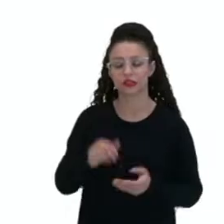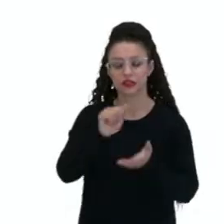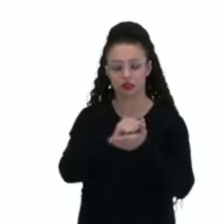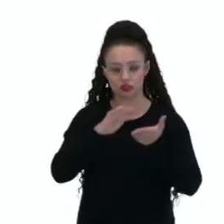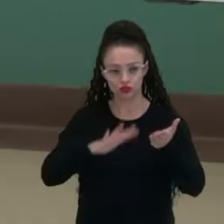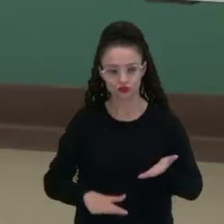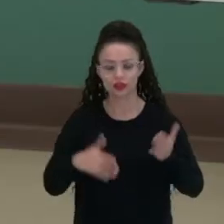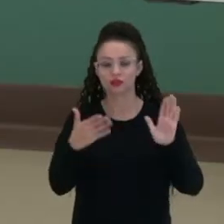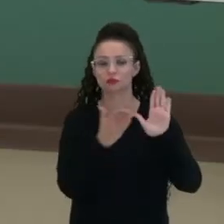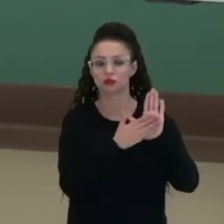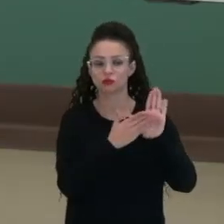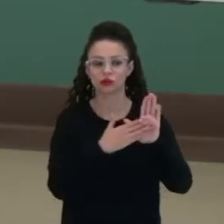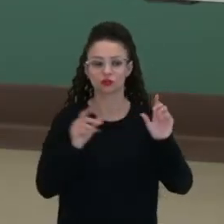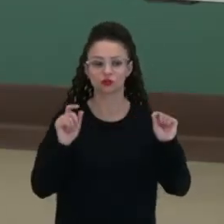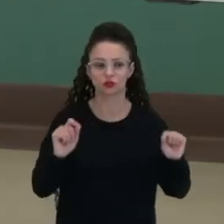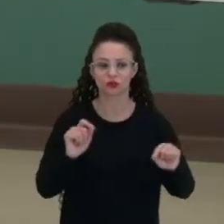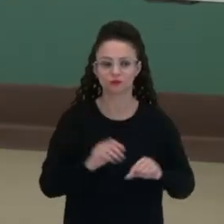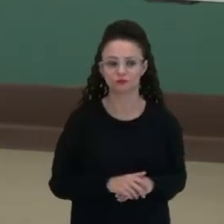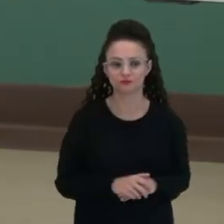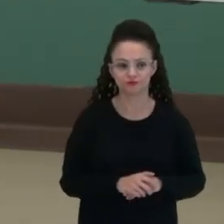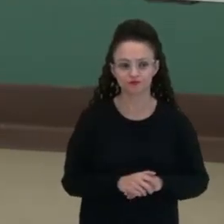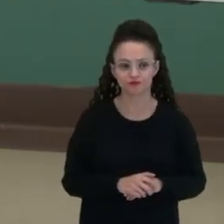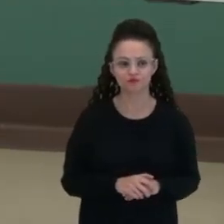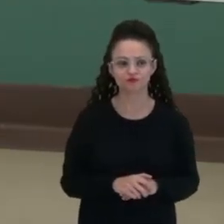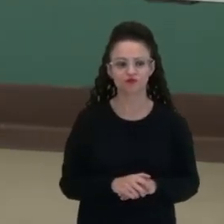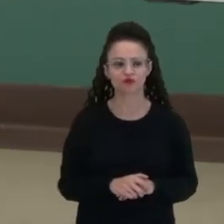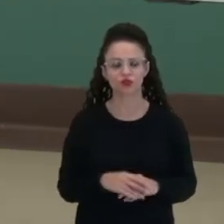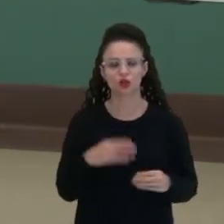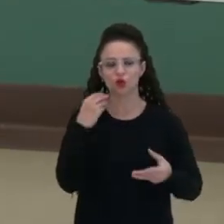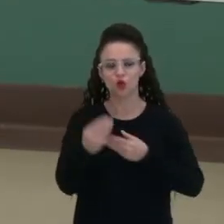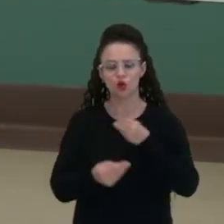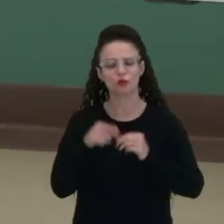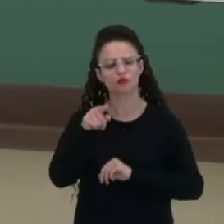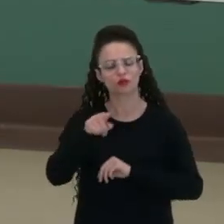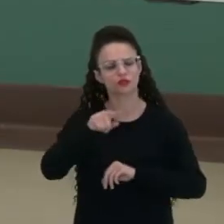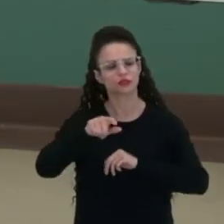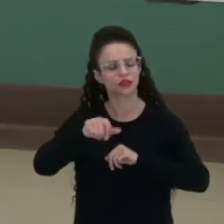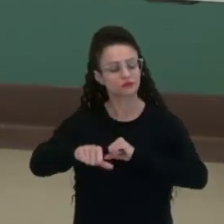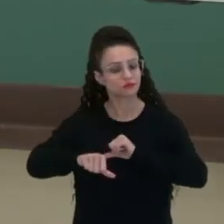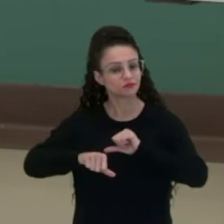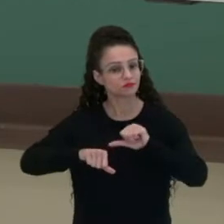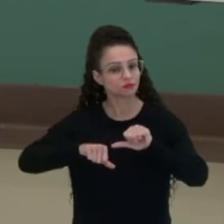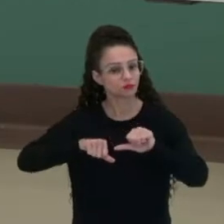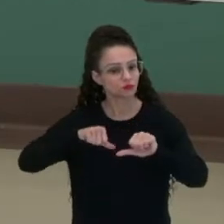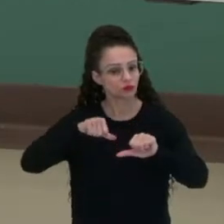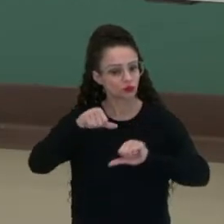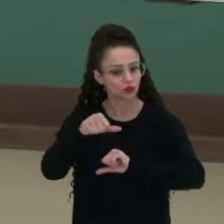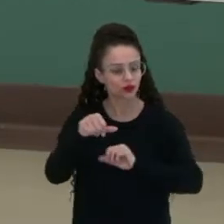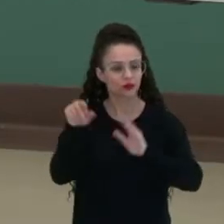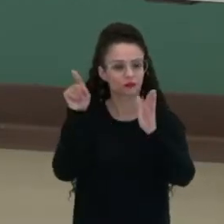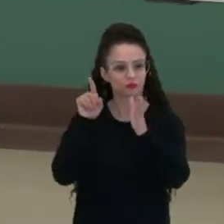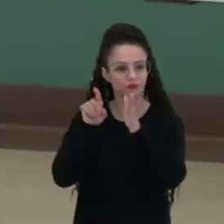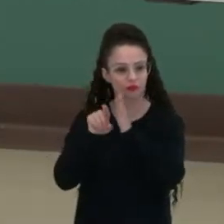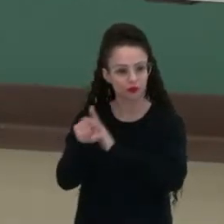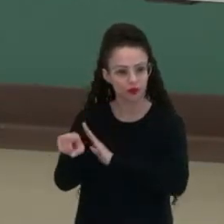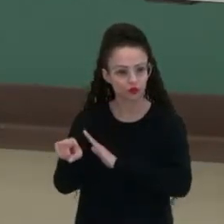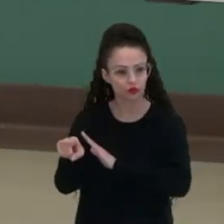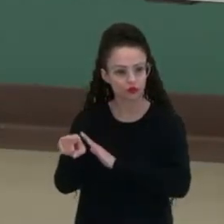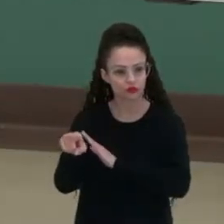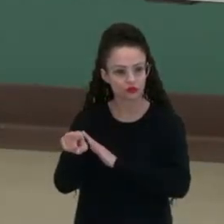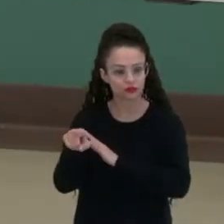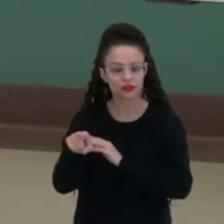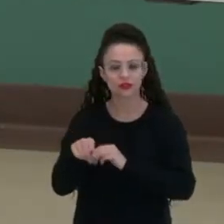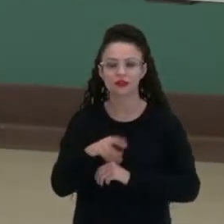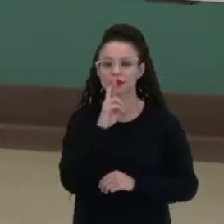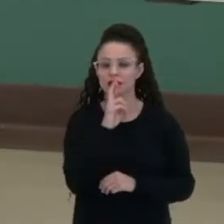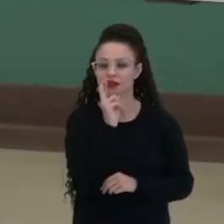atividade proposta aqui no retângulo é: de que modo você reformularia essa pergunta para que a